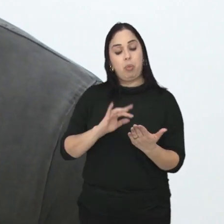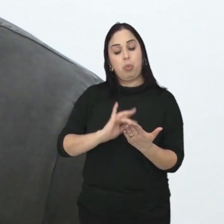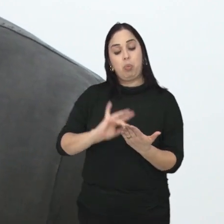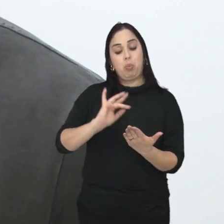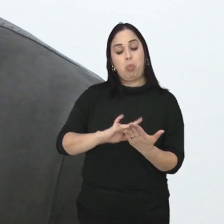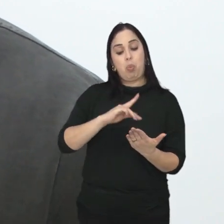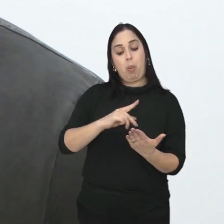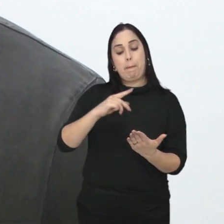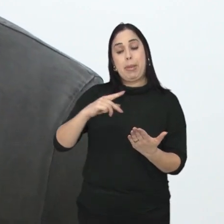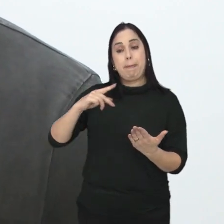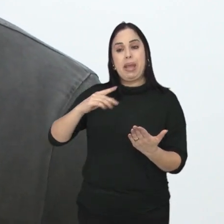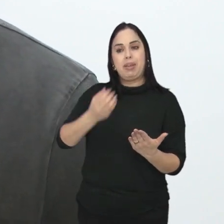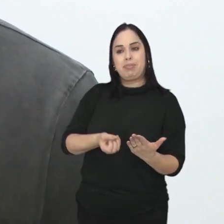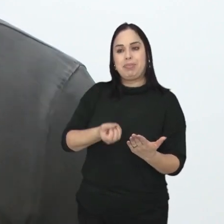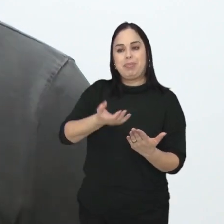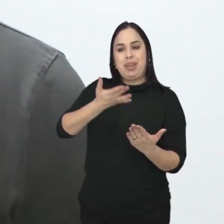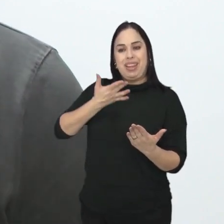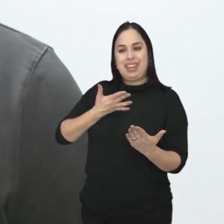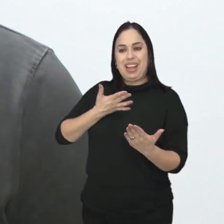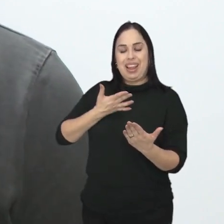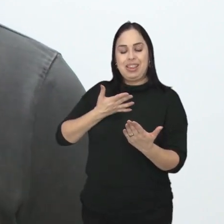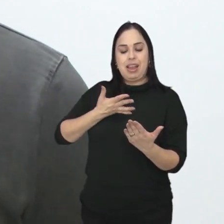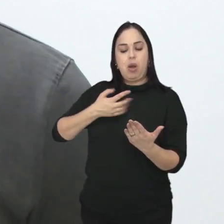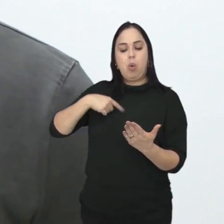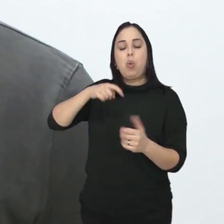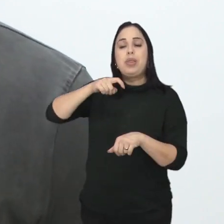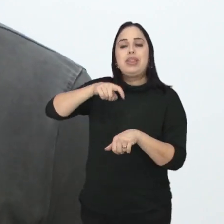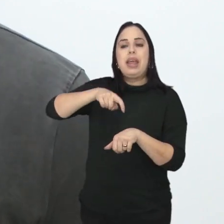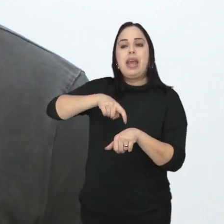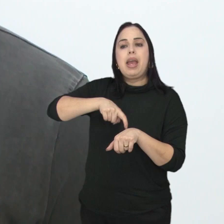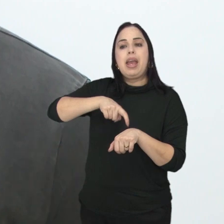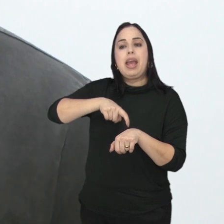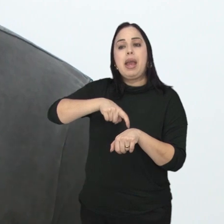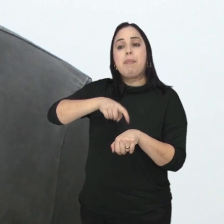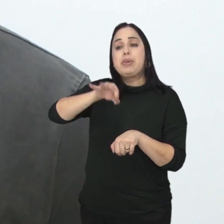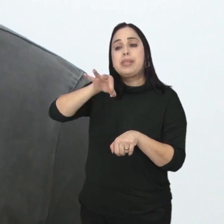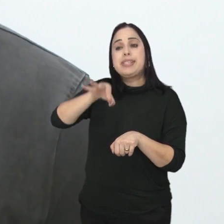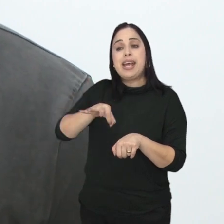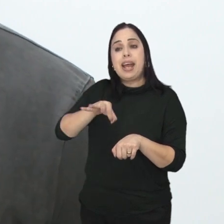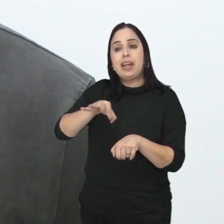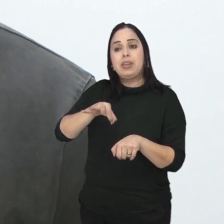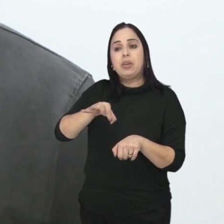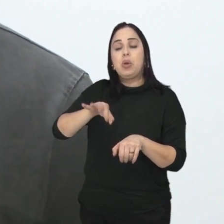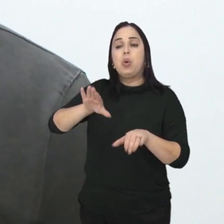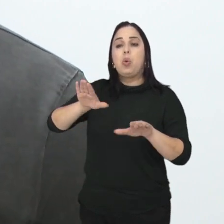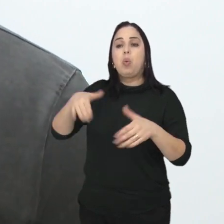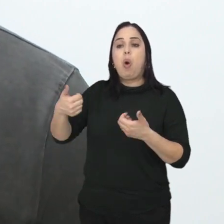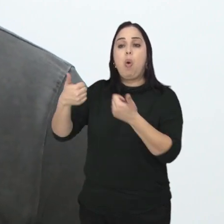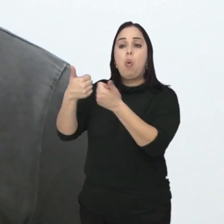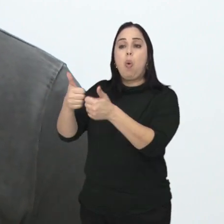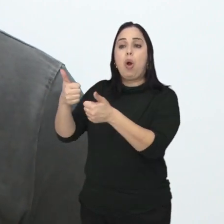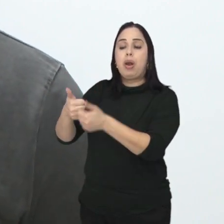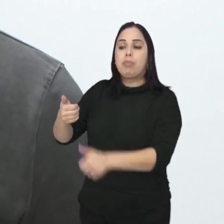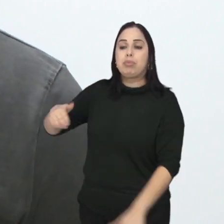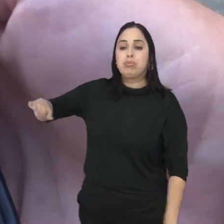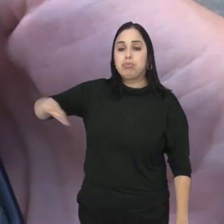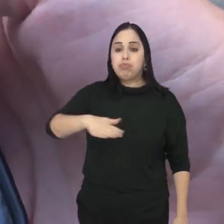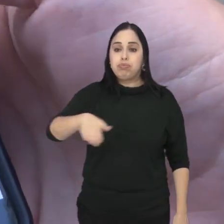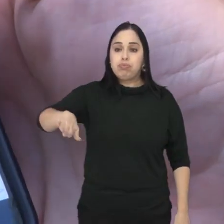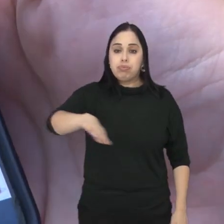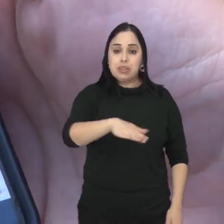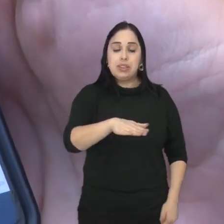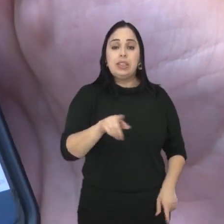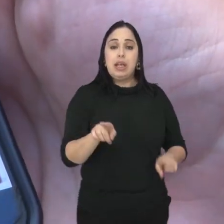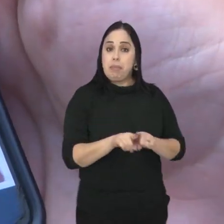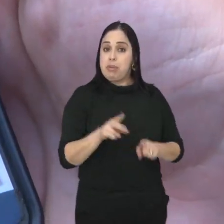consegue dar para você uma certa precisão, né, de quando que aquele veículo você espera quando ele passa. Além